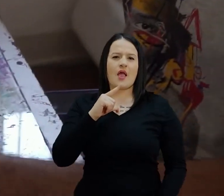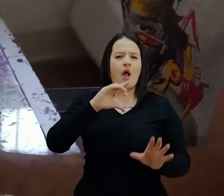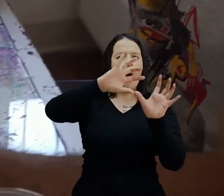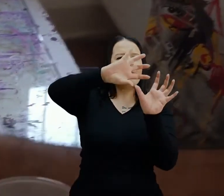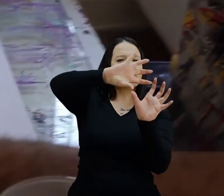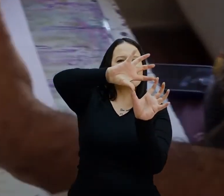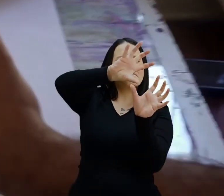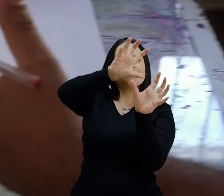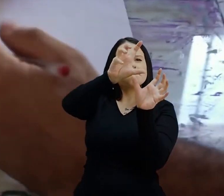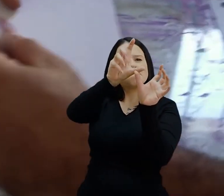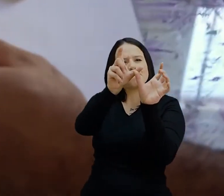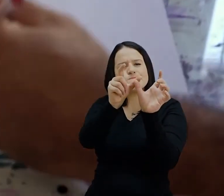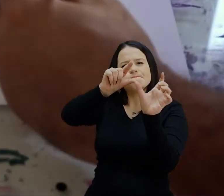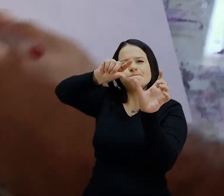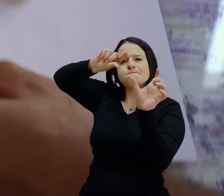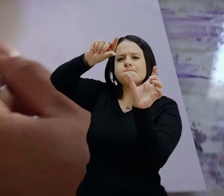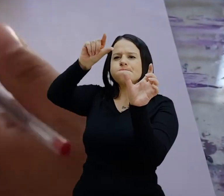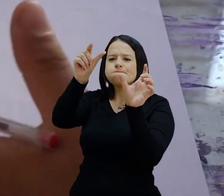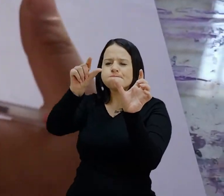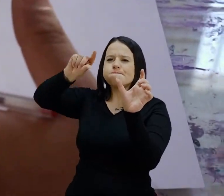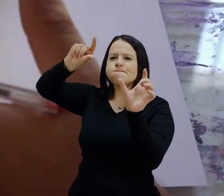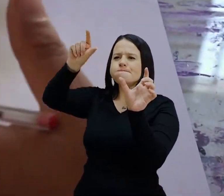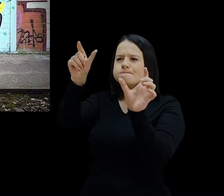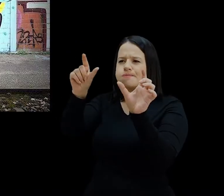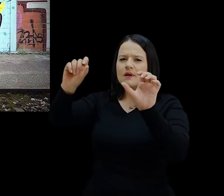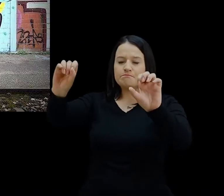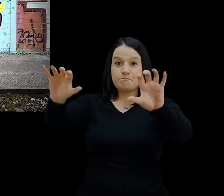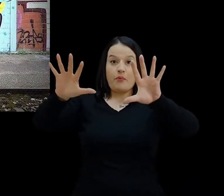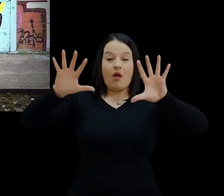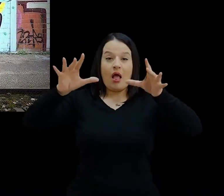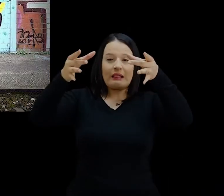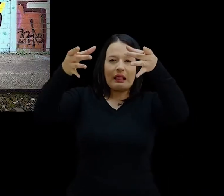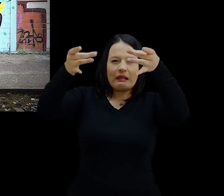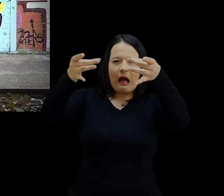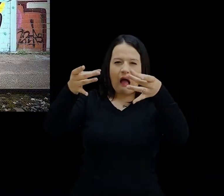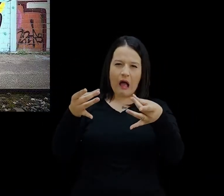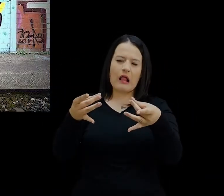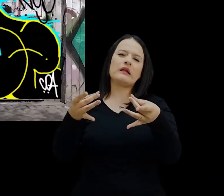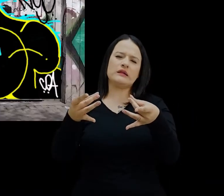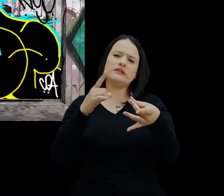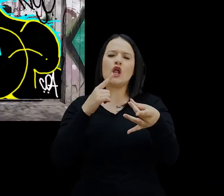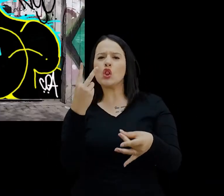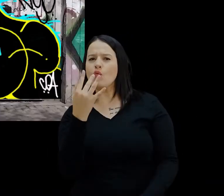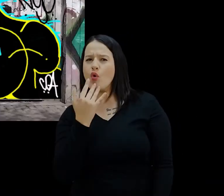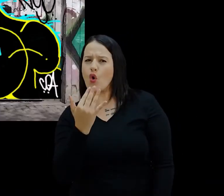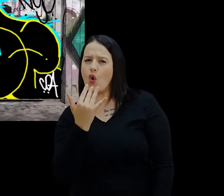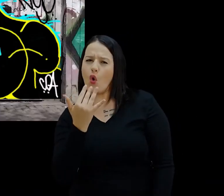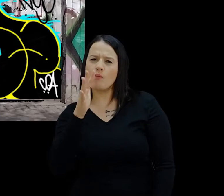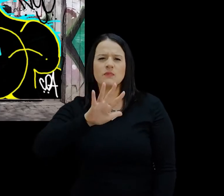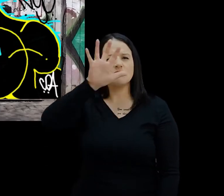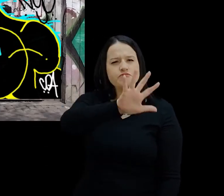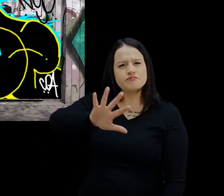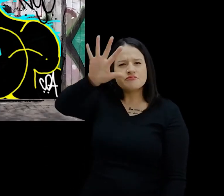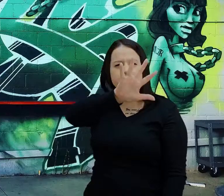são umas letras um pouco mais retas, mas também são feitas, elas quando são feitas na rua, elas são feitas com um pouco mais cores, duas